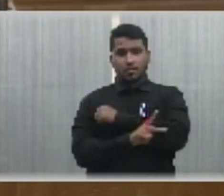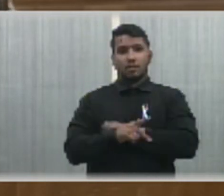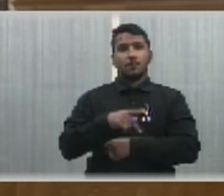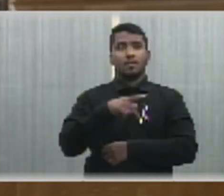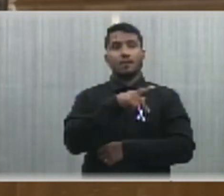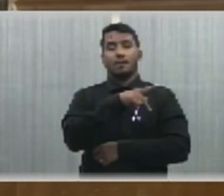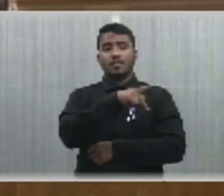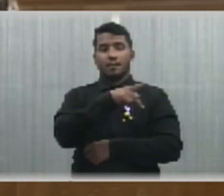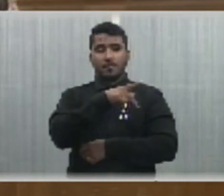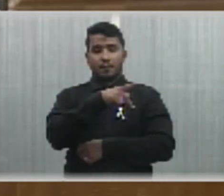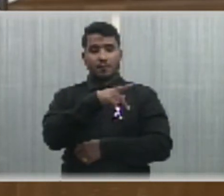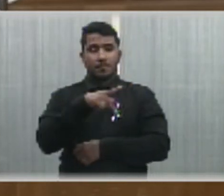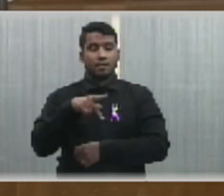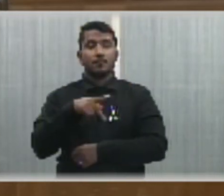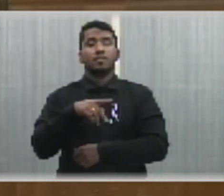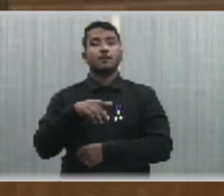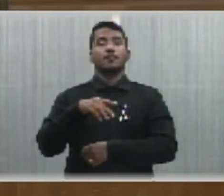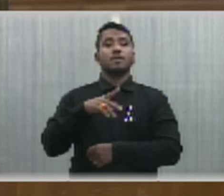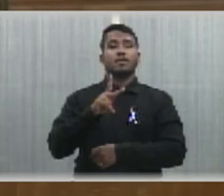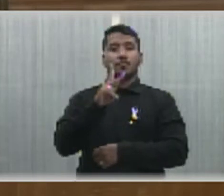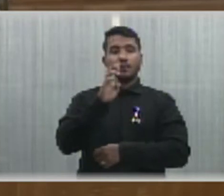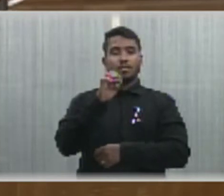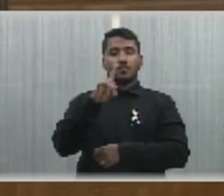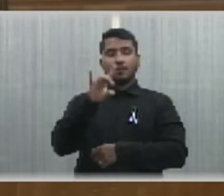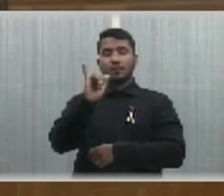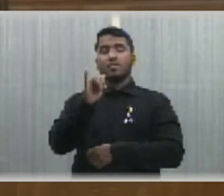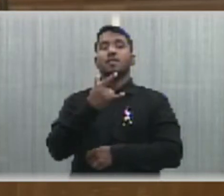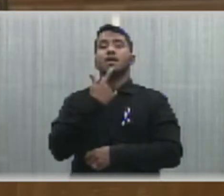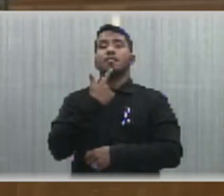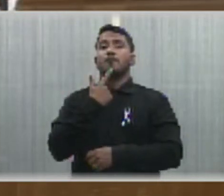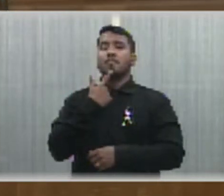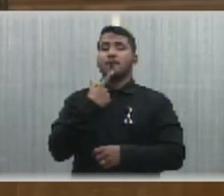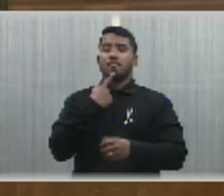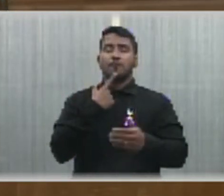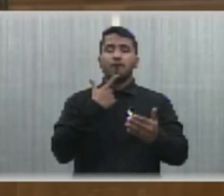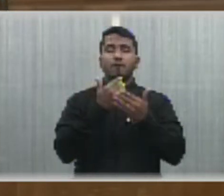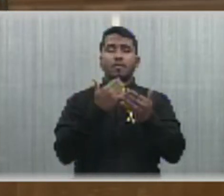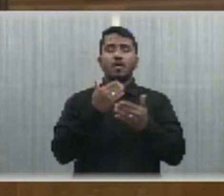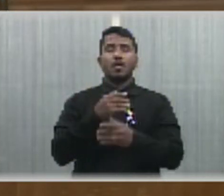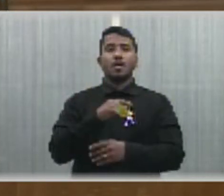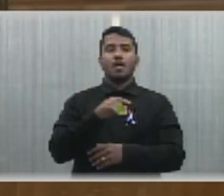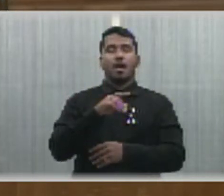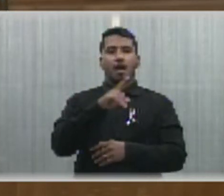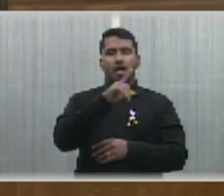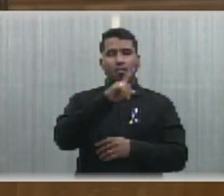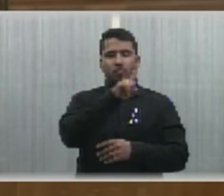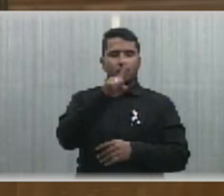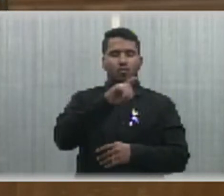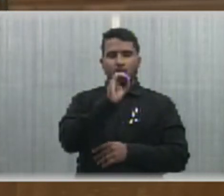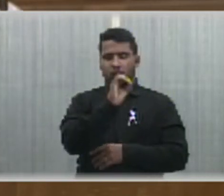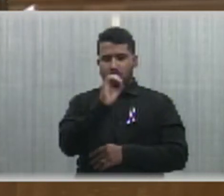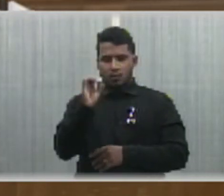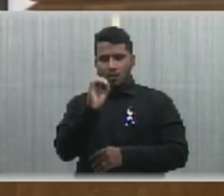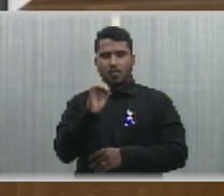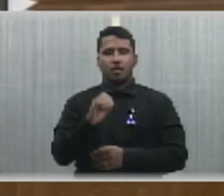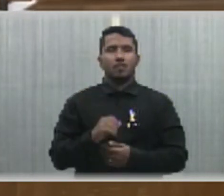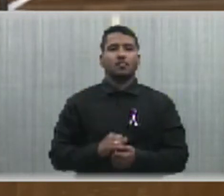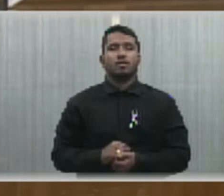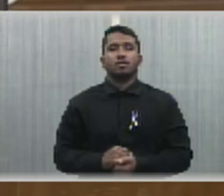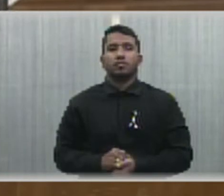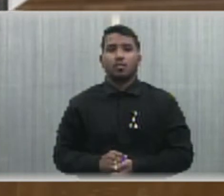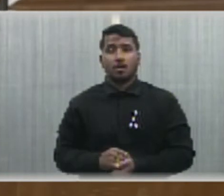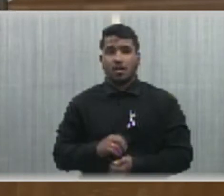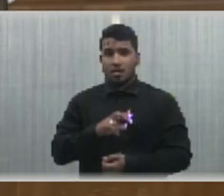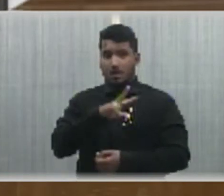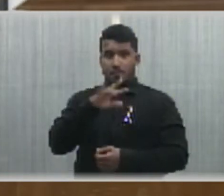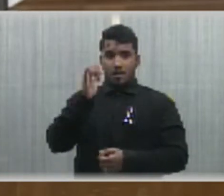ali próximo ao Zoobotânico, né, ali na Arena do Povo, que certamente amanhã vai se tornar